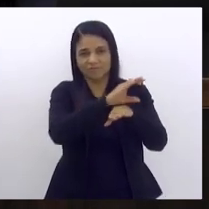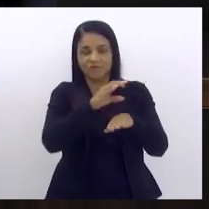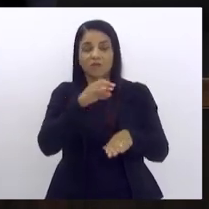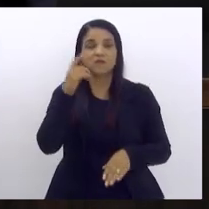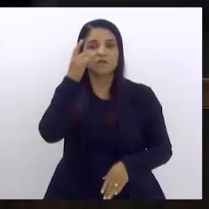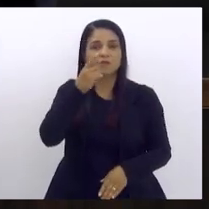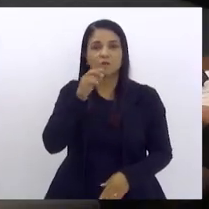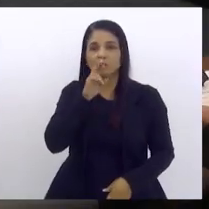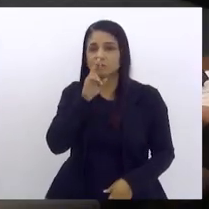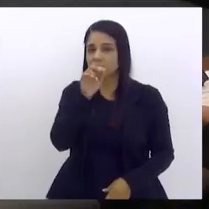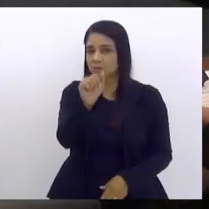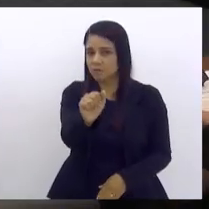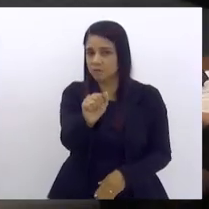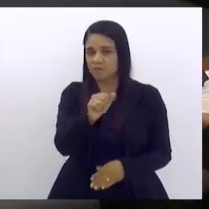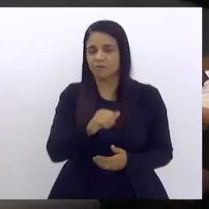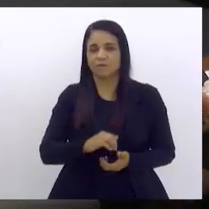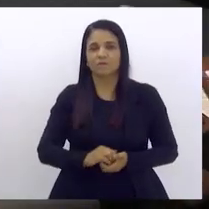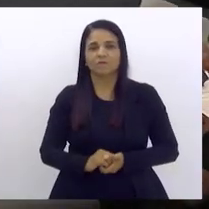Amorim.